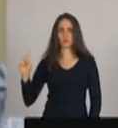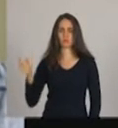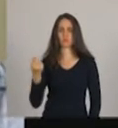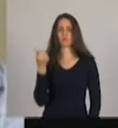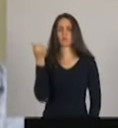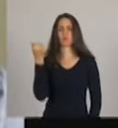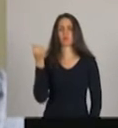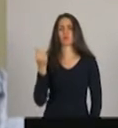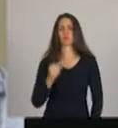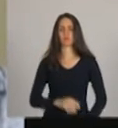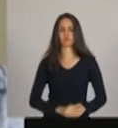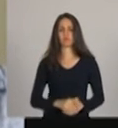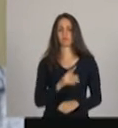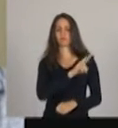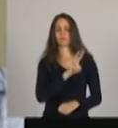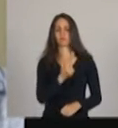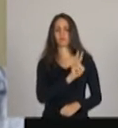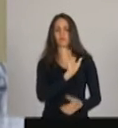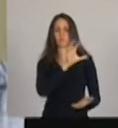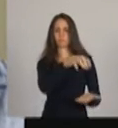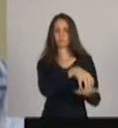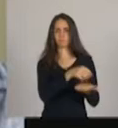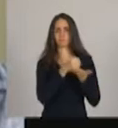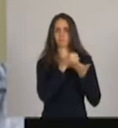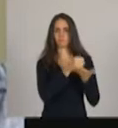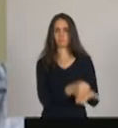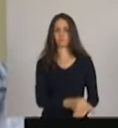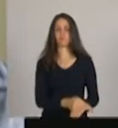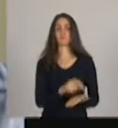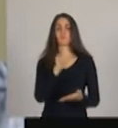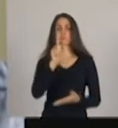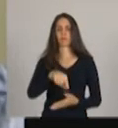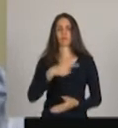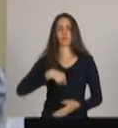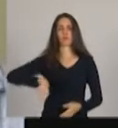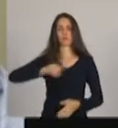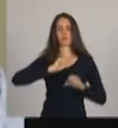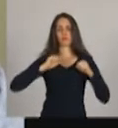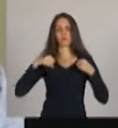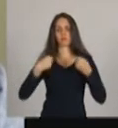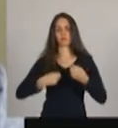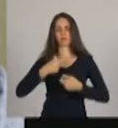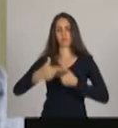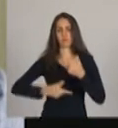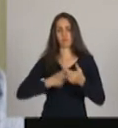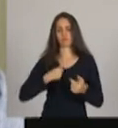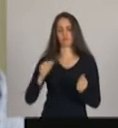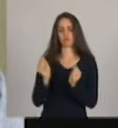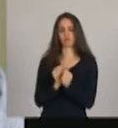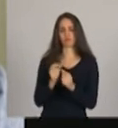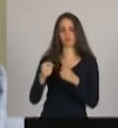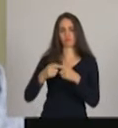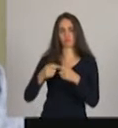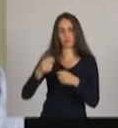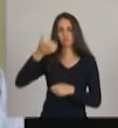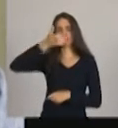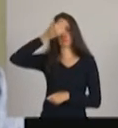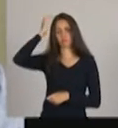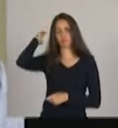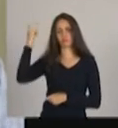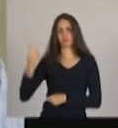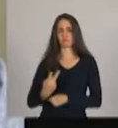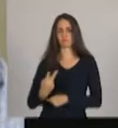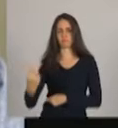município de Vila Velha. E isso, fruto do nosso trabalho, deputado Hermes, do meu trabalho, do